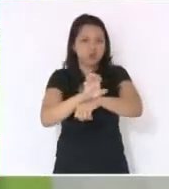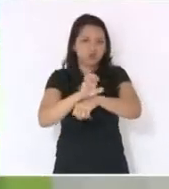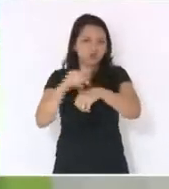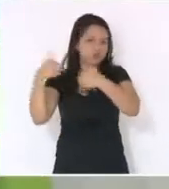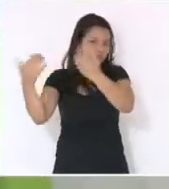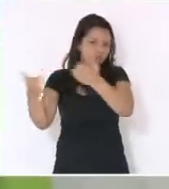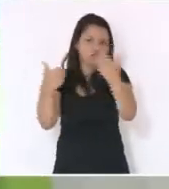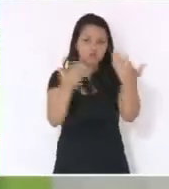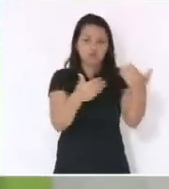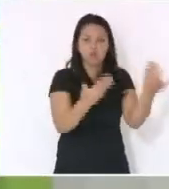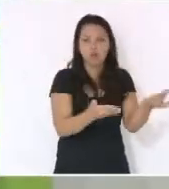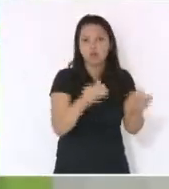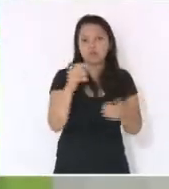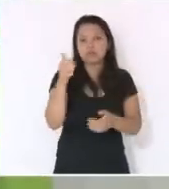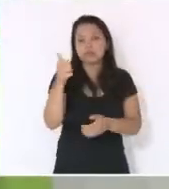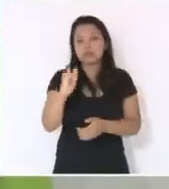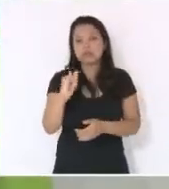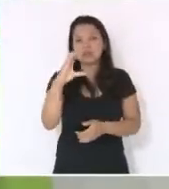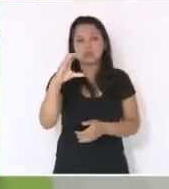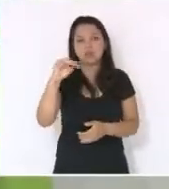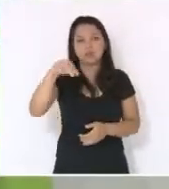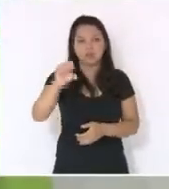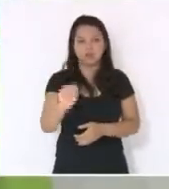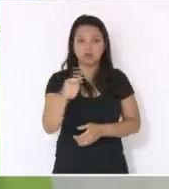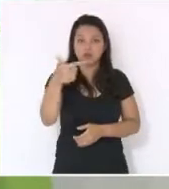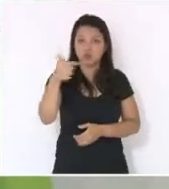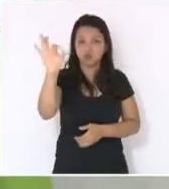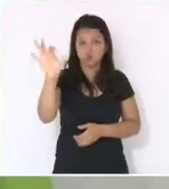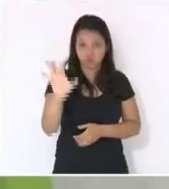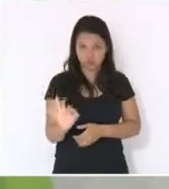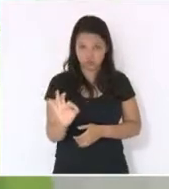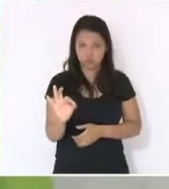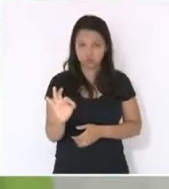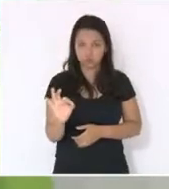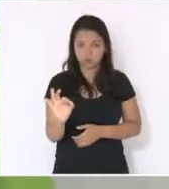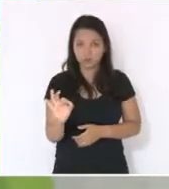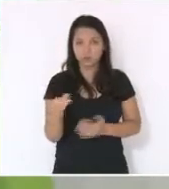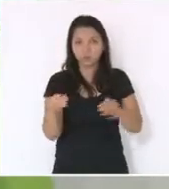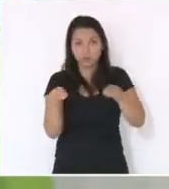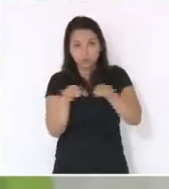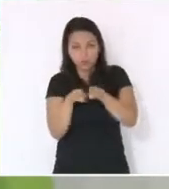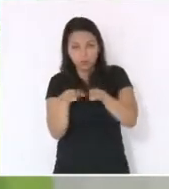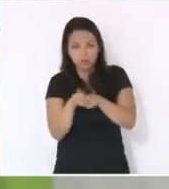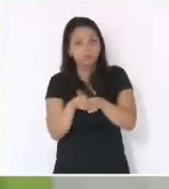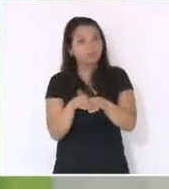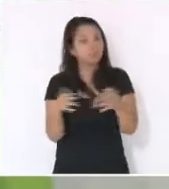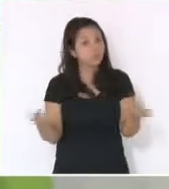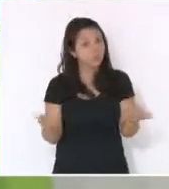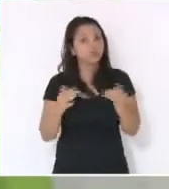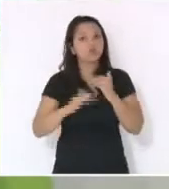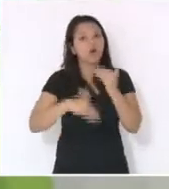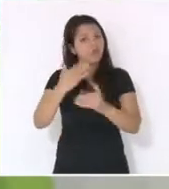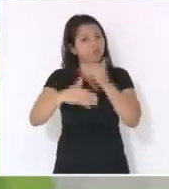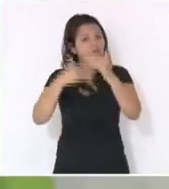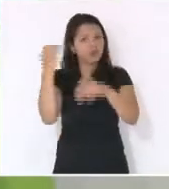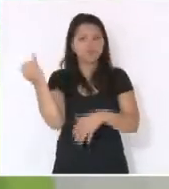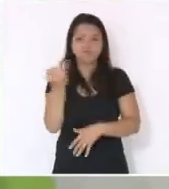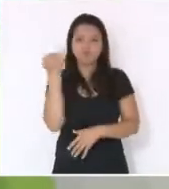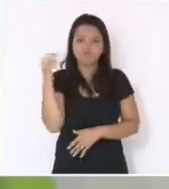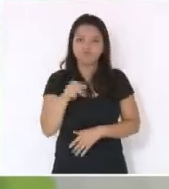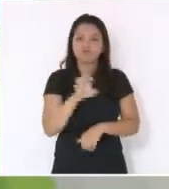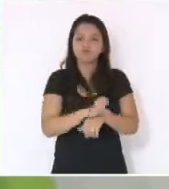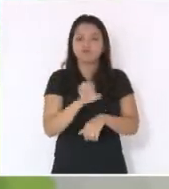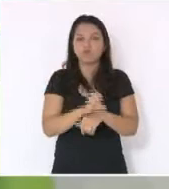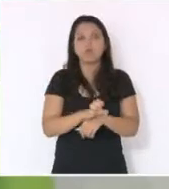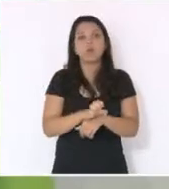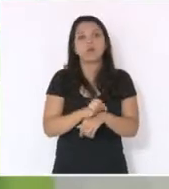com ICMS de 12%. Então, isso é um avanço importantíssimo para o nosso Estado. De parabéns ao secretário Paulo Eli,